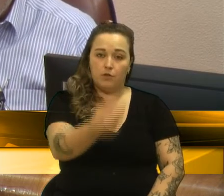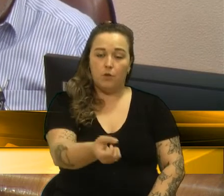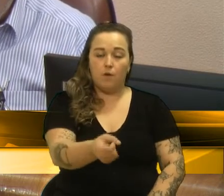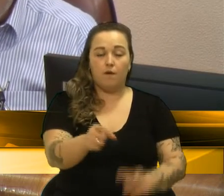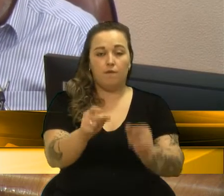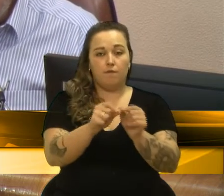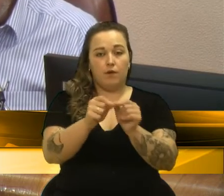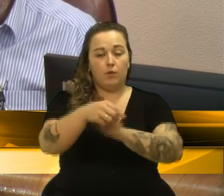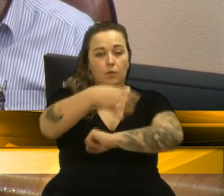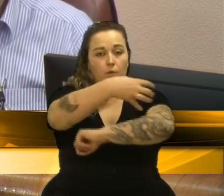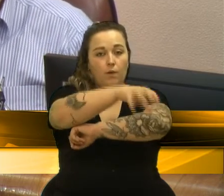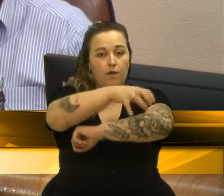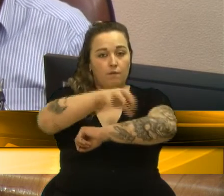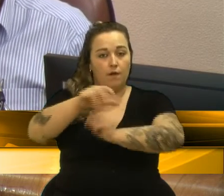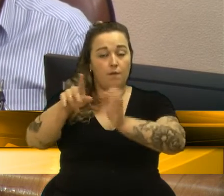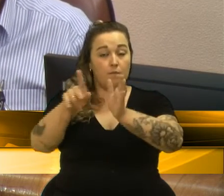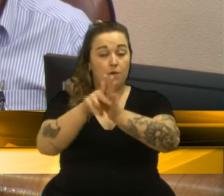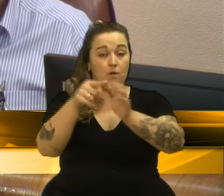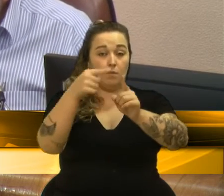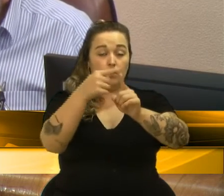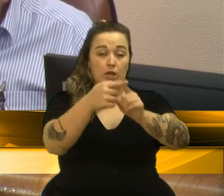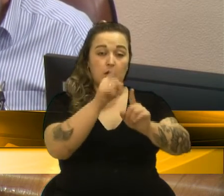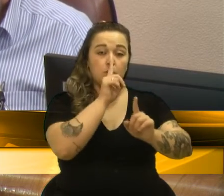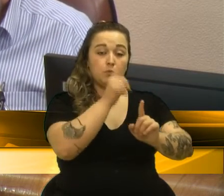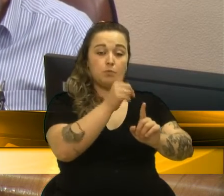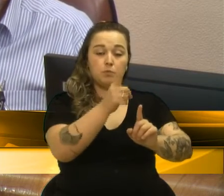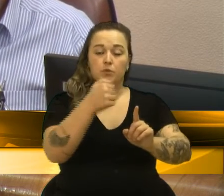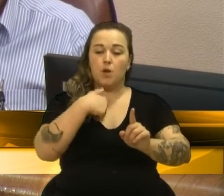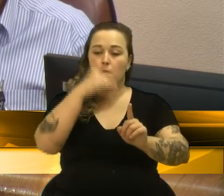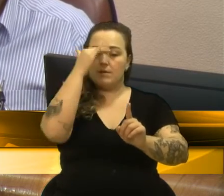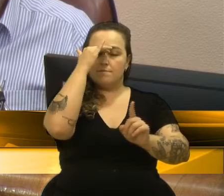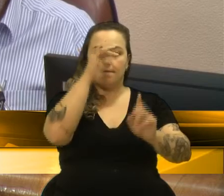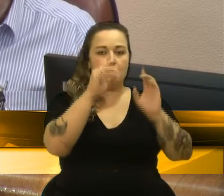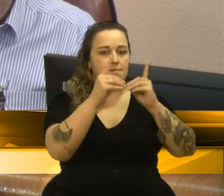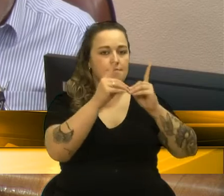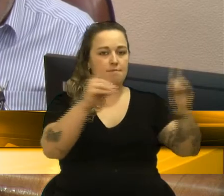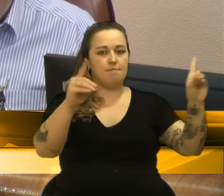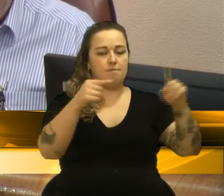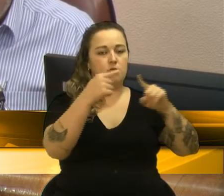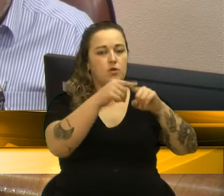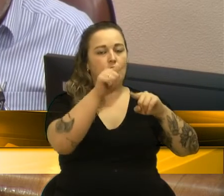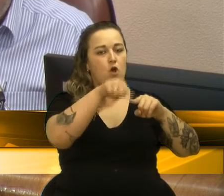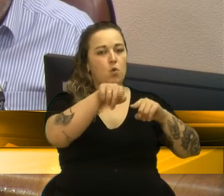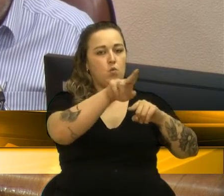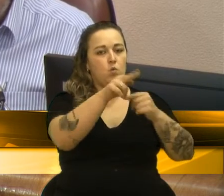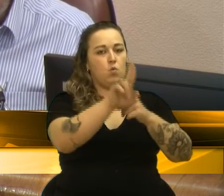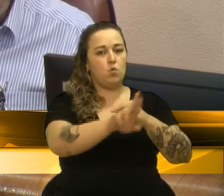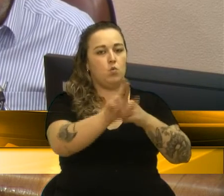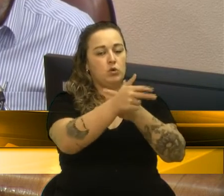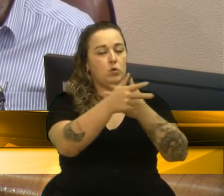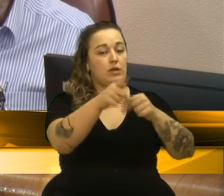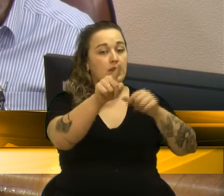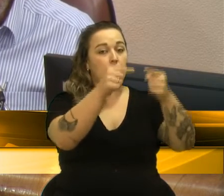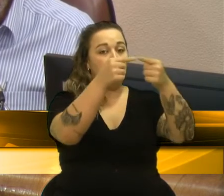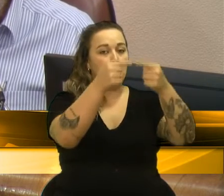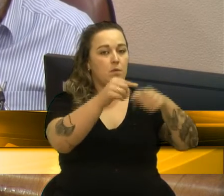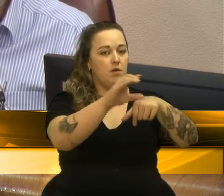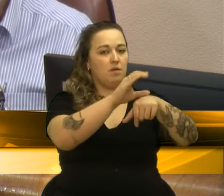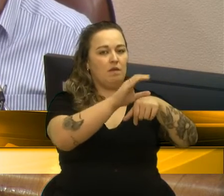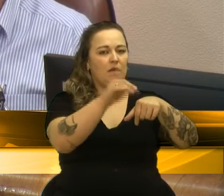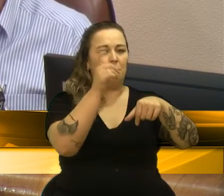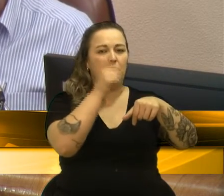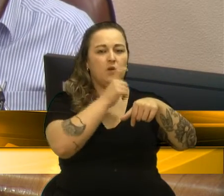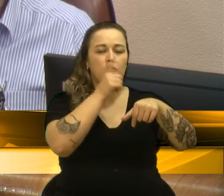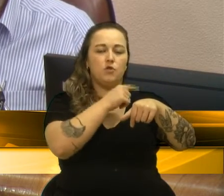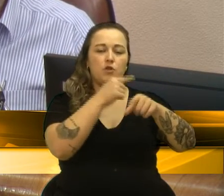é típico de um regime totalitário e antidemocrático, uma vez que se utiliza de atos inconstitucionais e de mentiras para